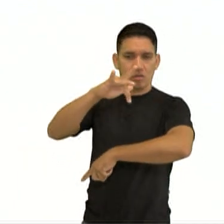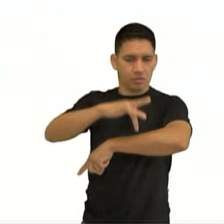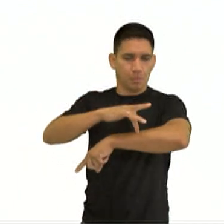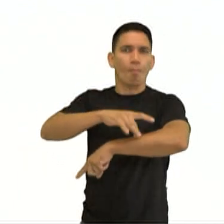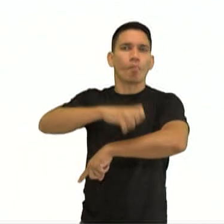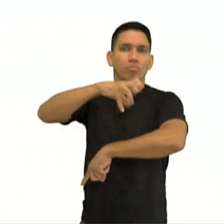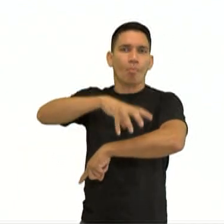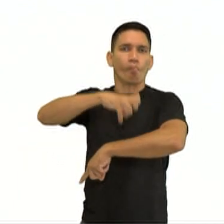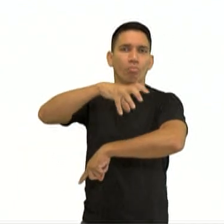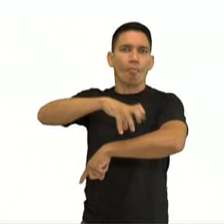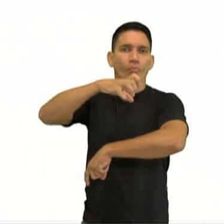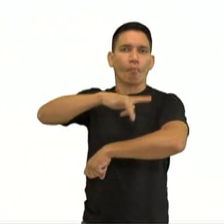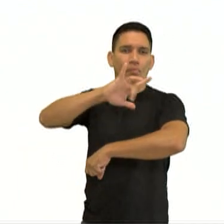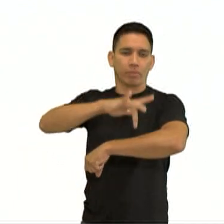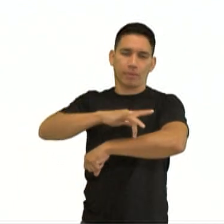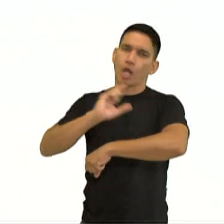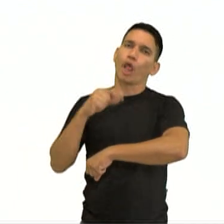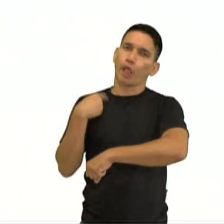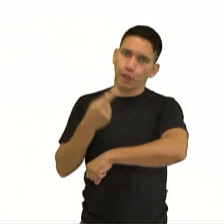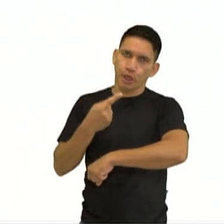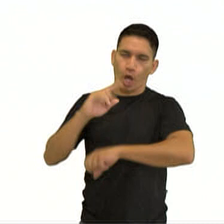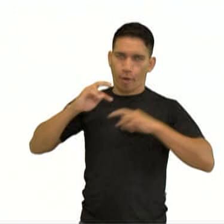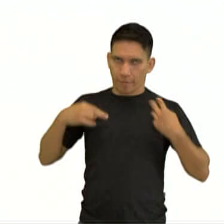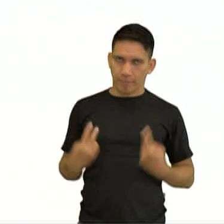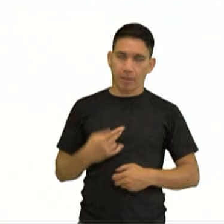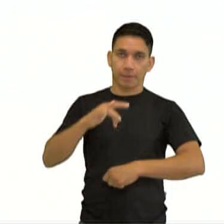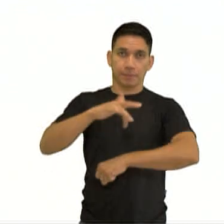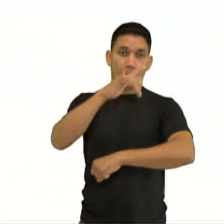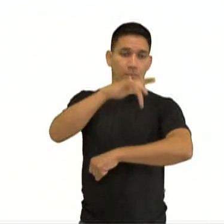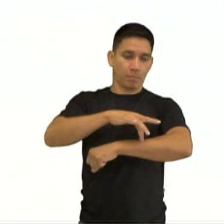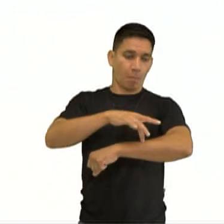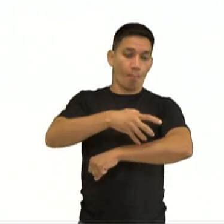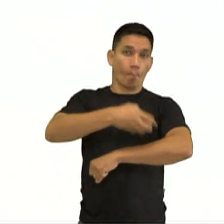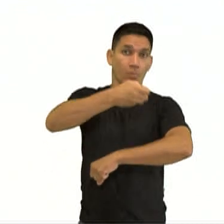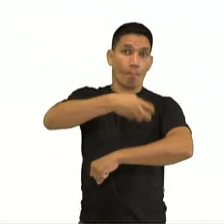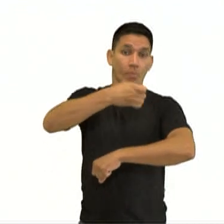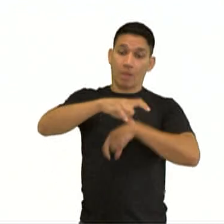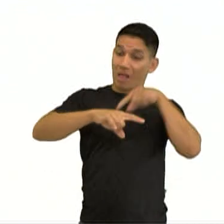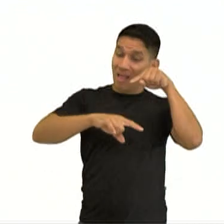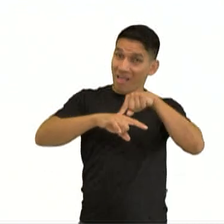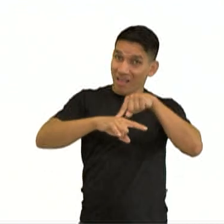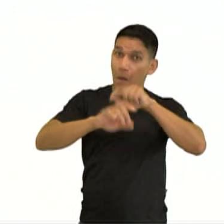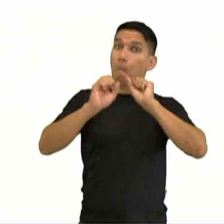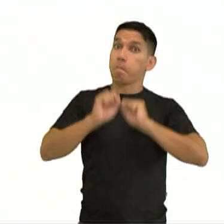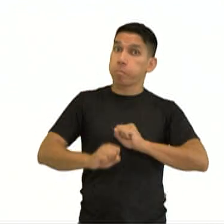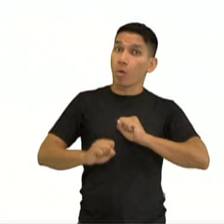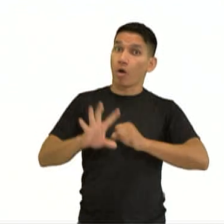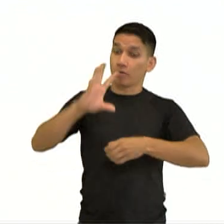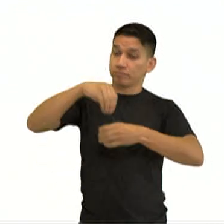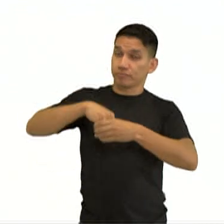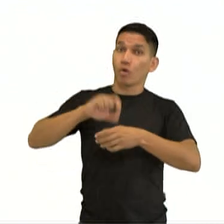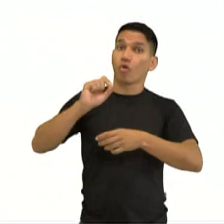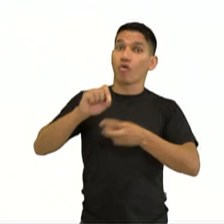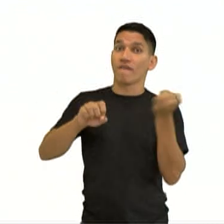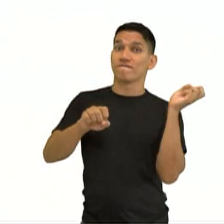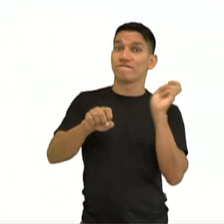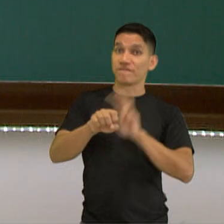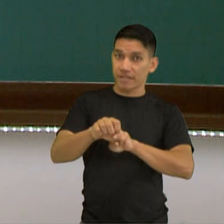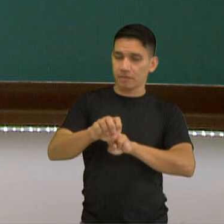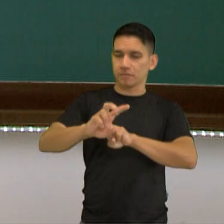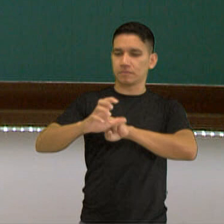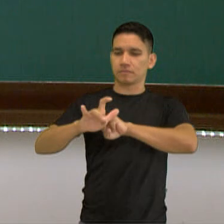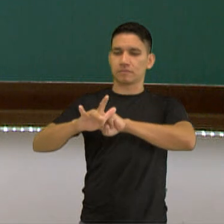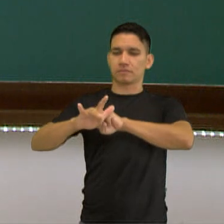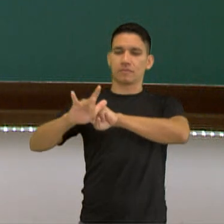sangue de nós, né, seres humanos, ela pode estar contendo no interior do seu corpo o vírus e ela